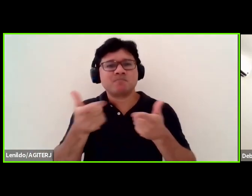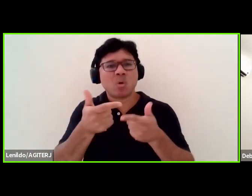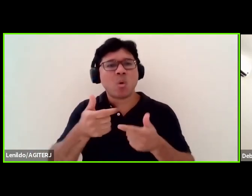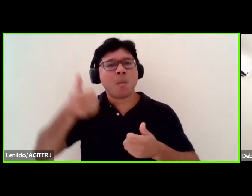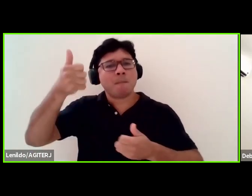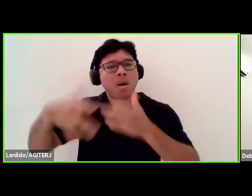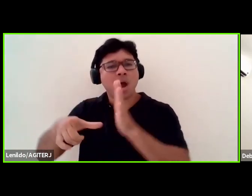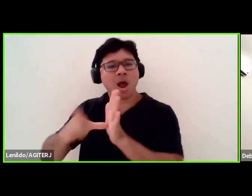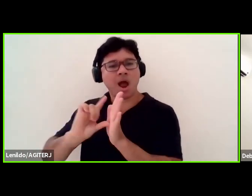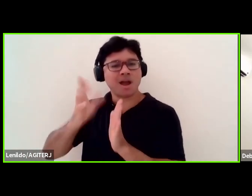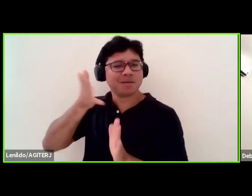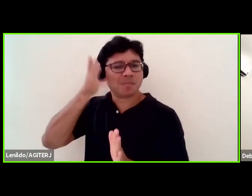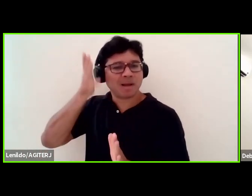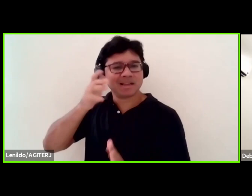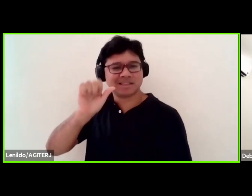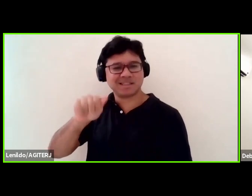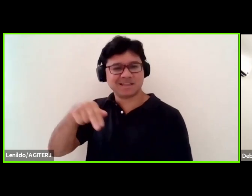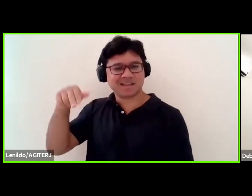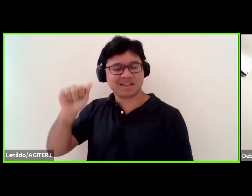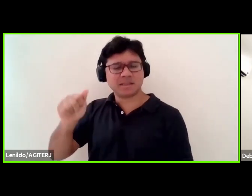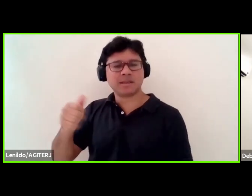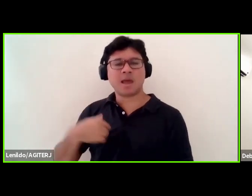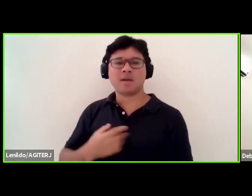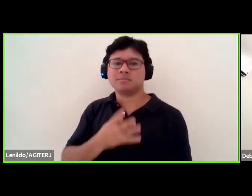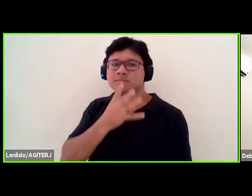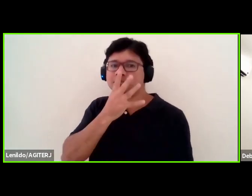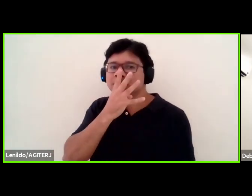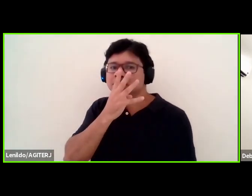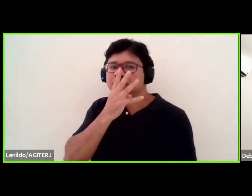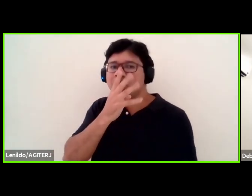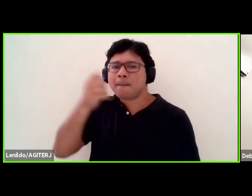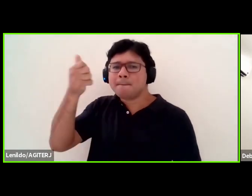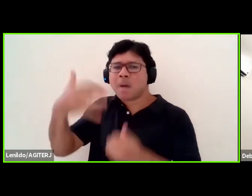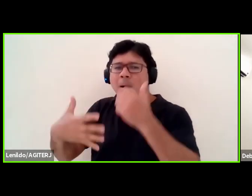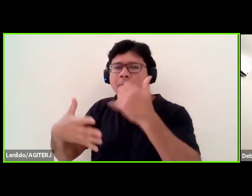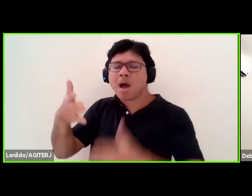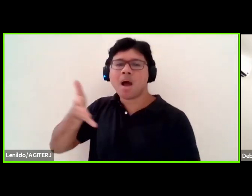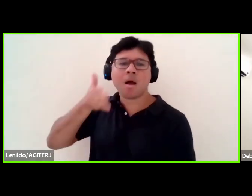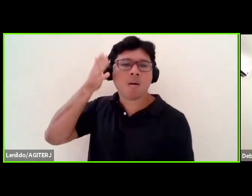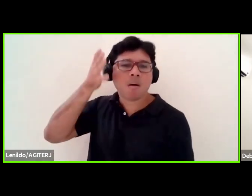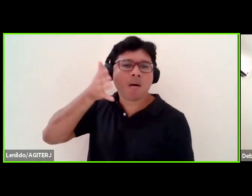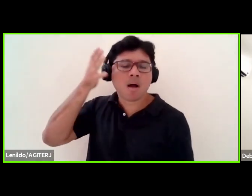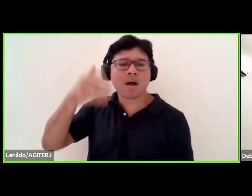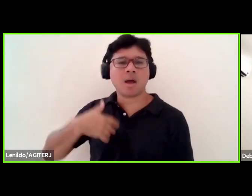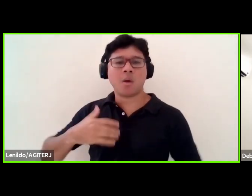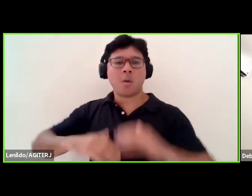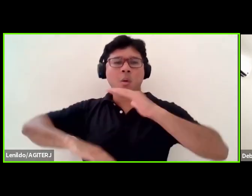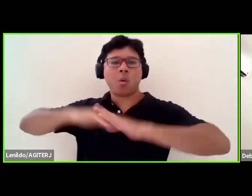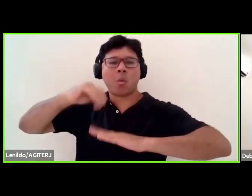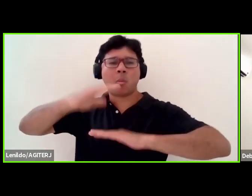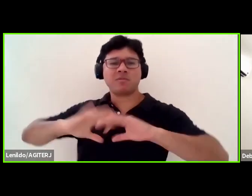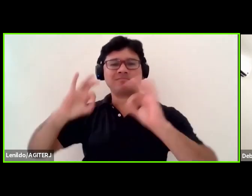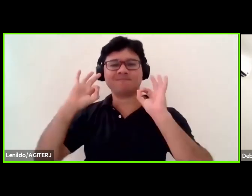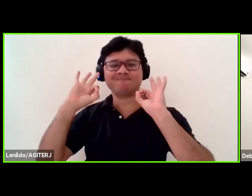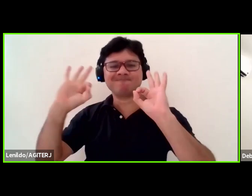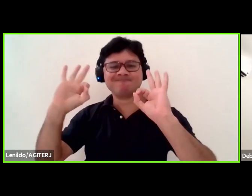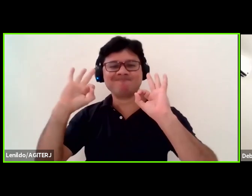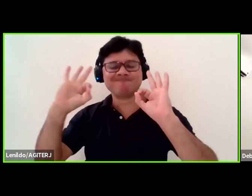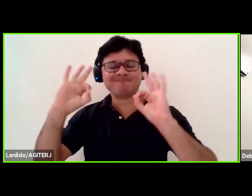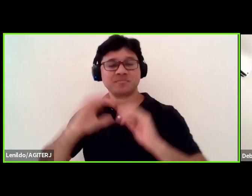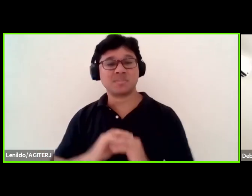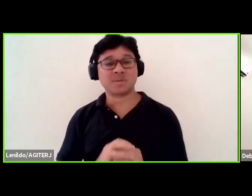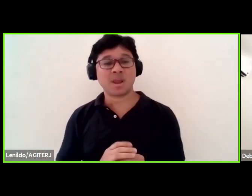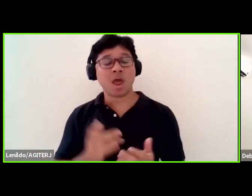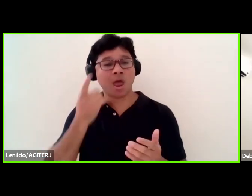Ana, estou super feliz de estar aqui dividindo esse painel incrível com essa super profissional. Vou compartilhar aqui